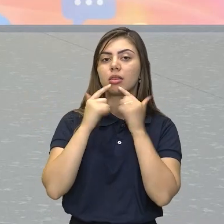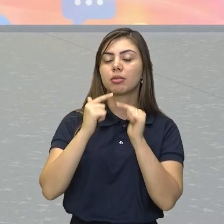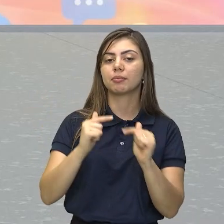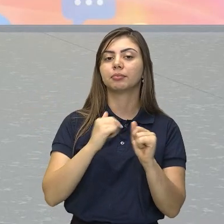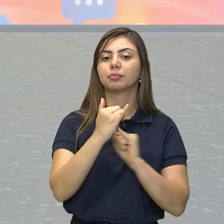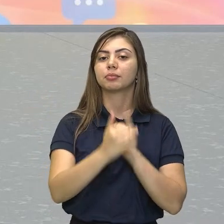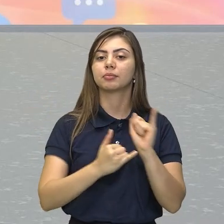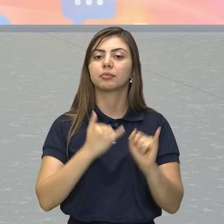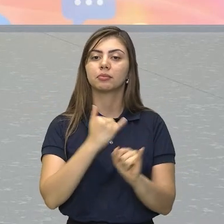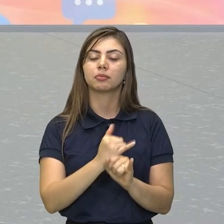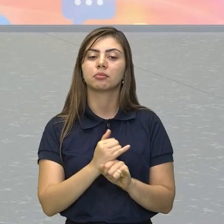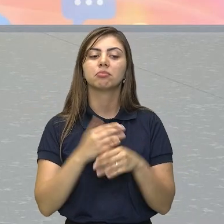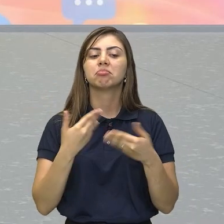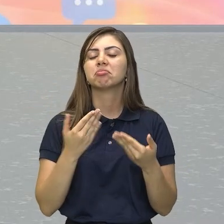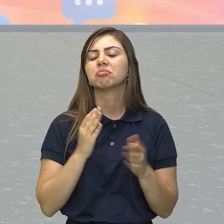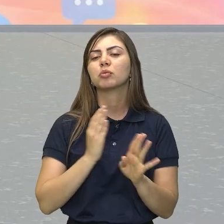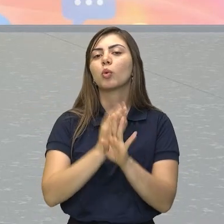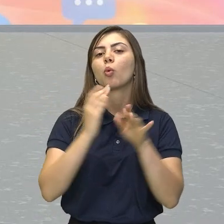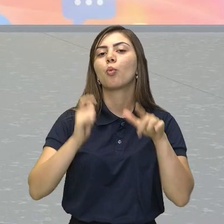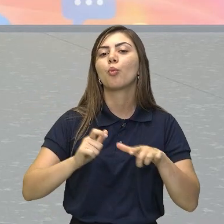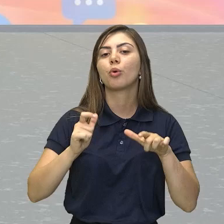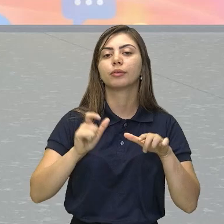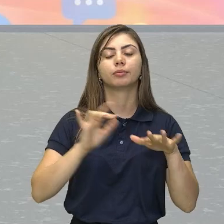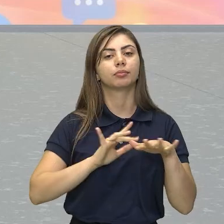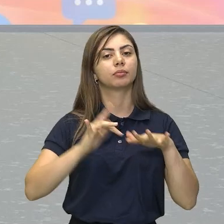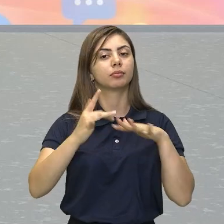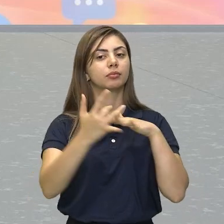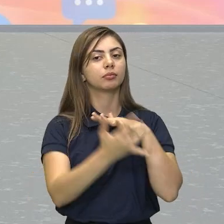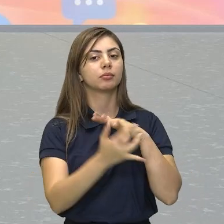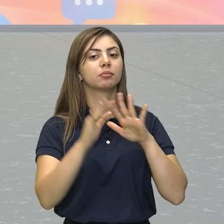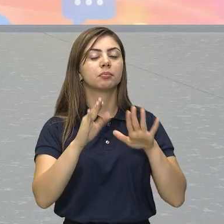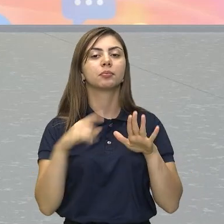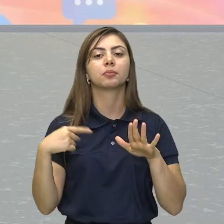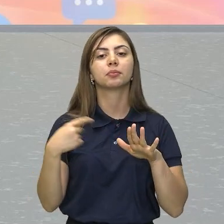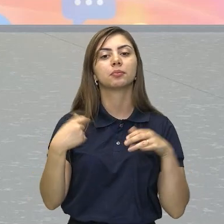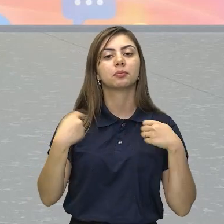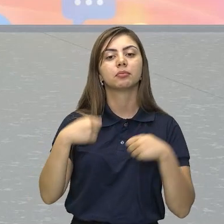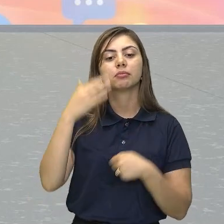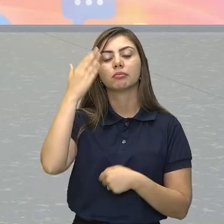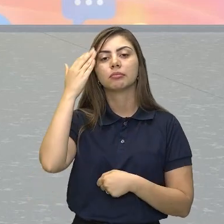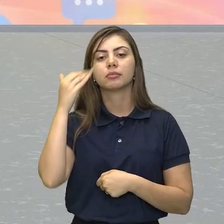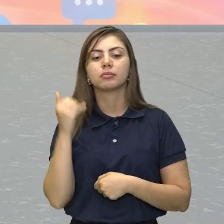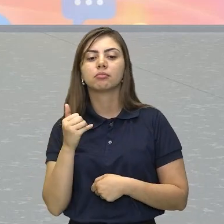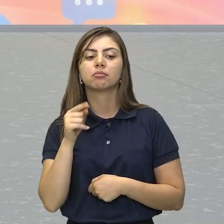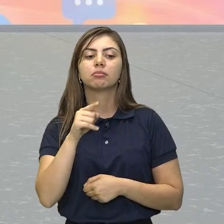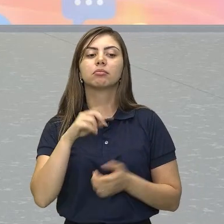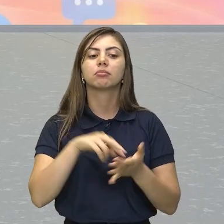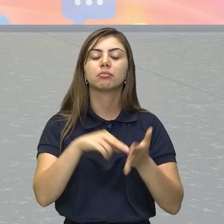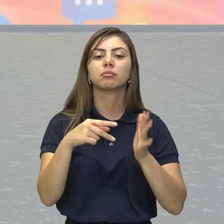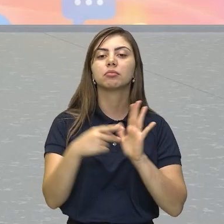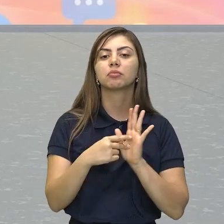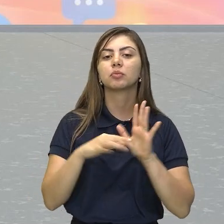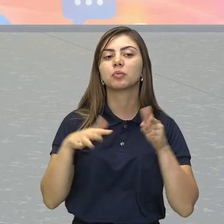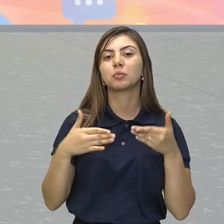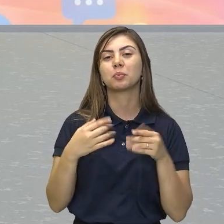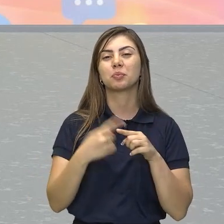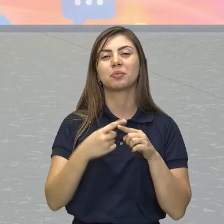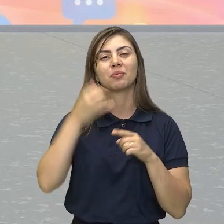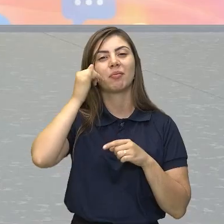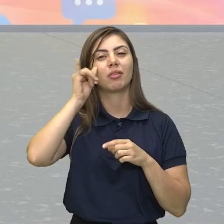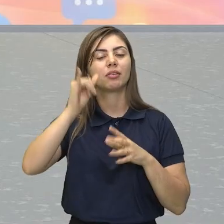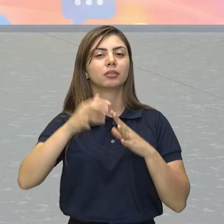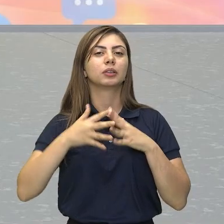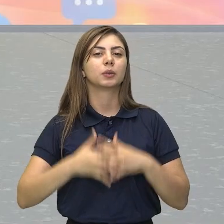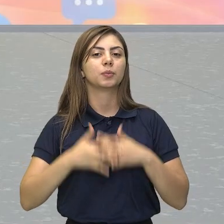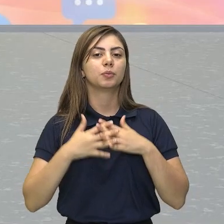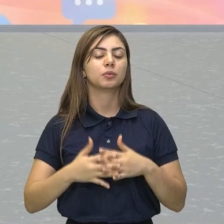redes sociais, mas precisa ser entendido para não causar confusão. Como assim, teacher? Porque eu